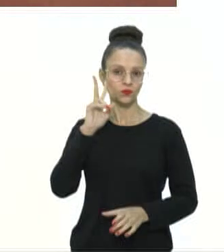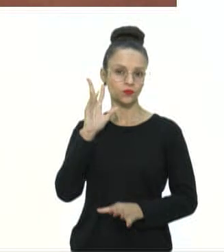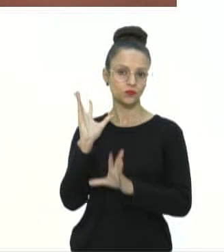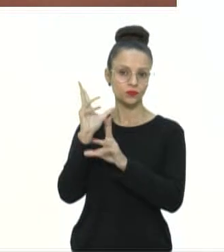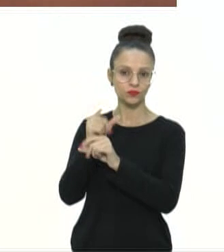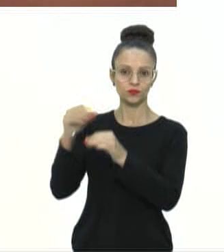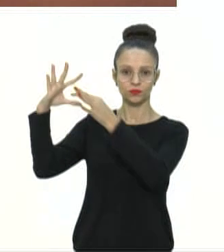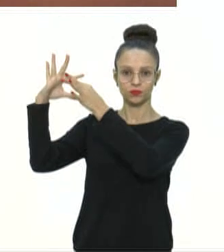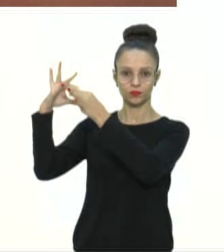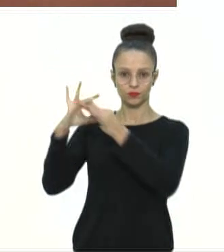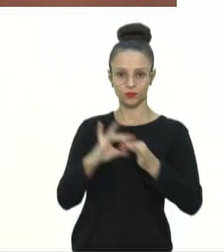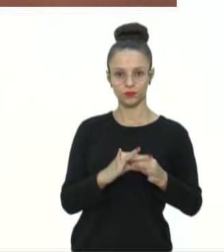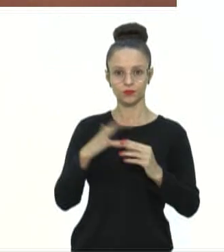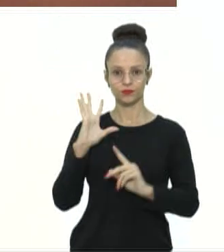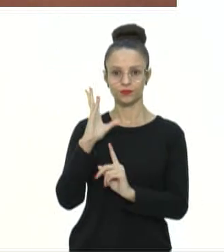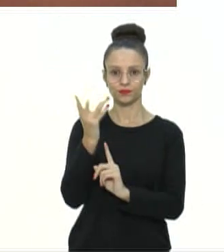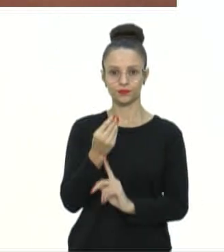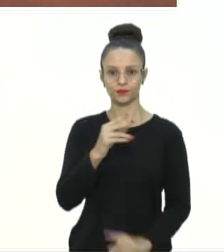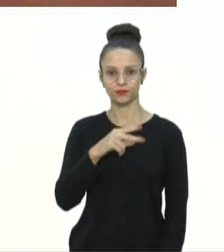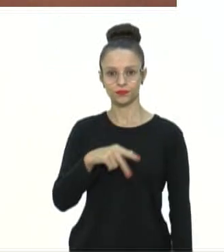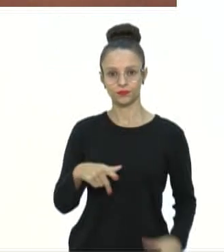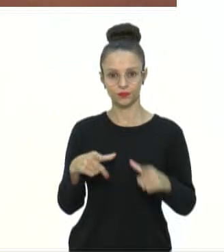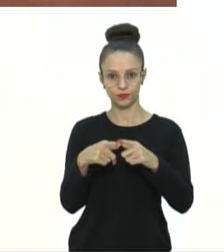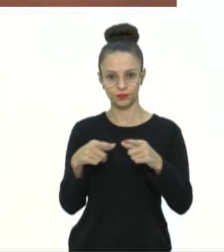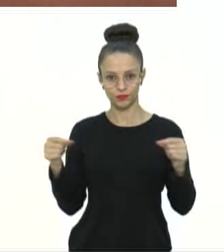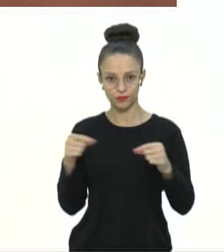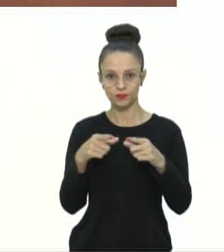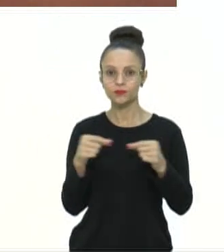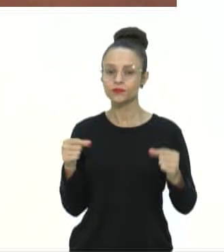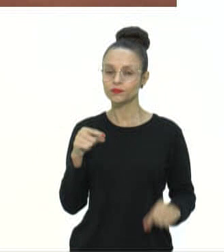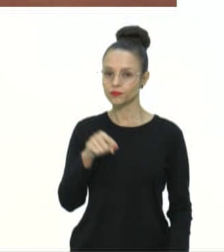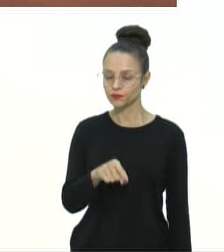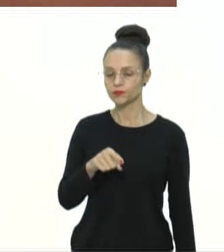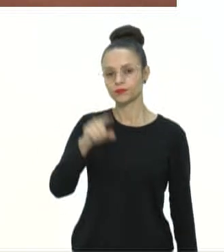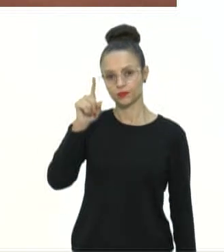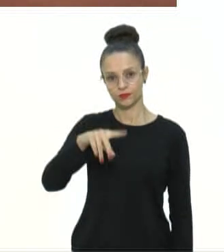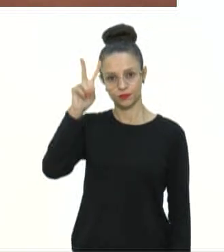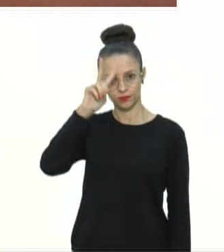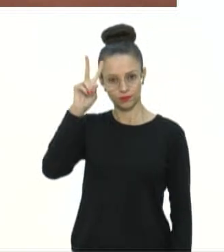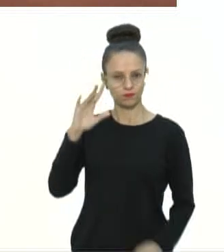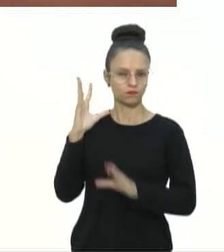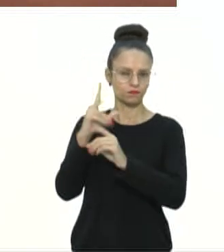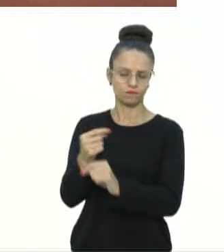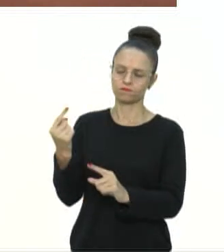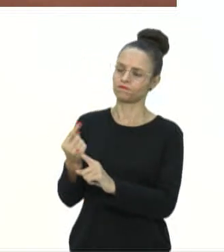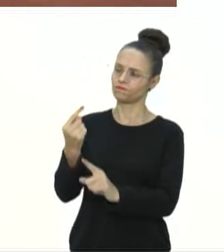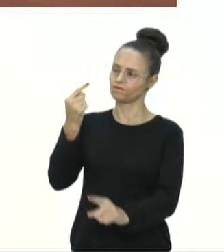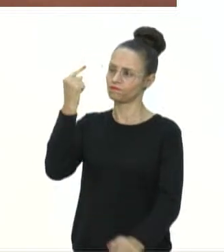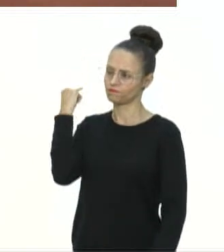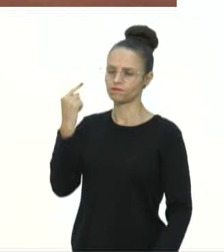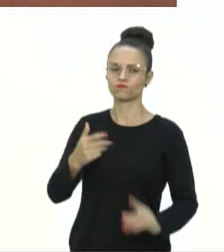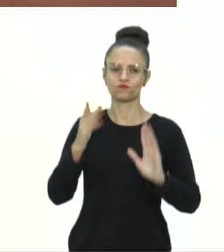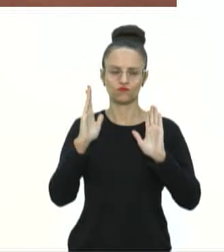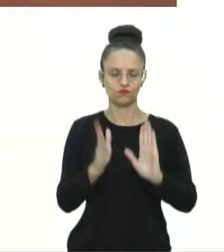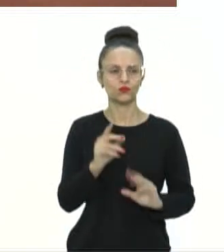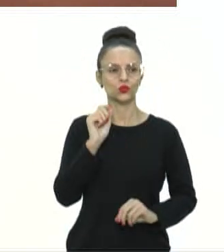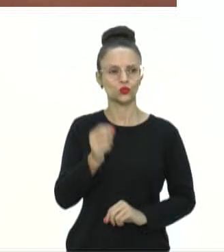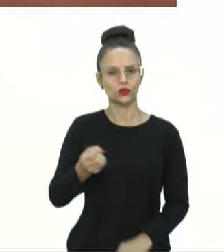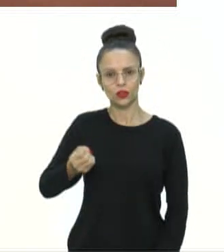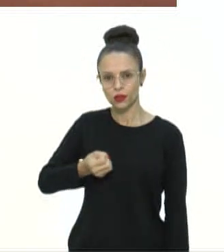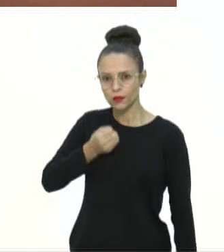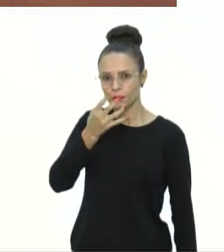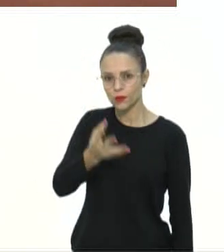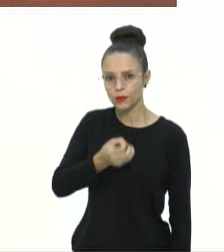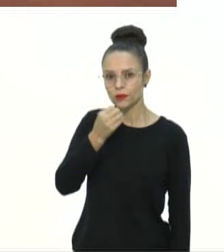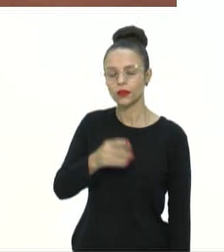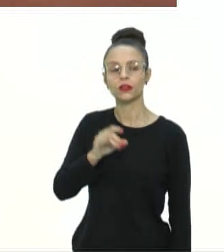Contexto histórico desta arte. A história japonesa é milenar e geralmente é contada a